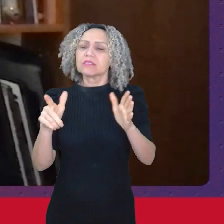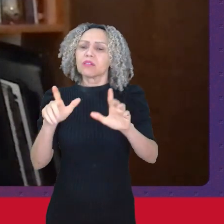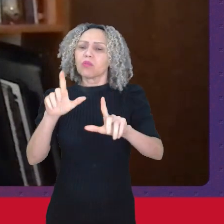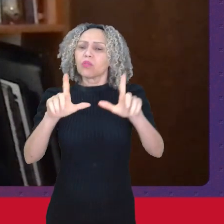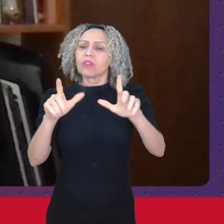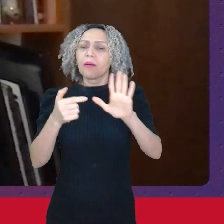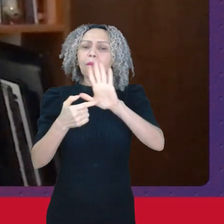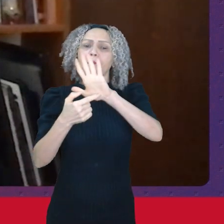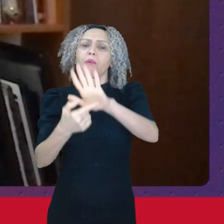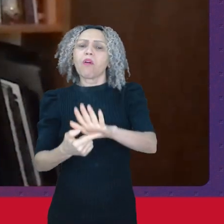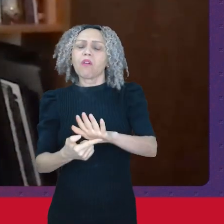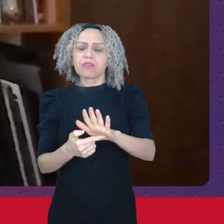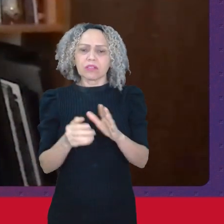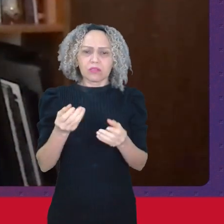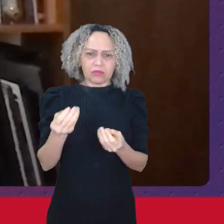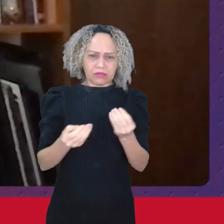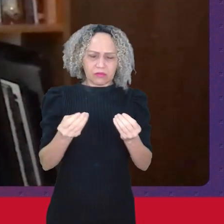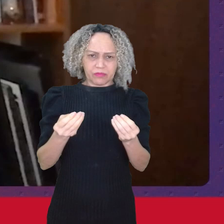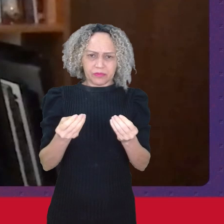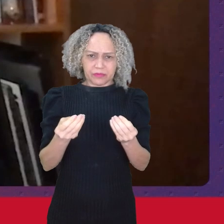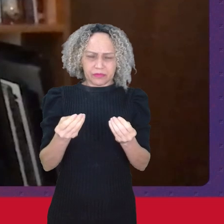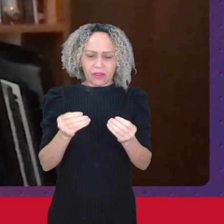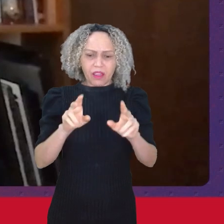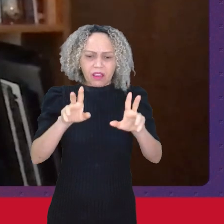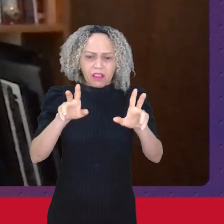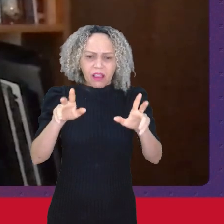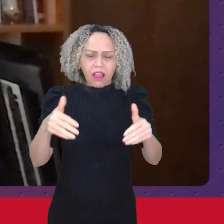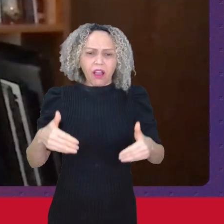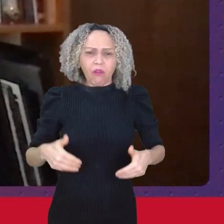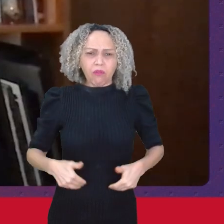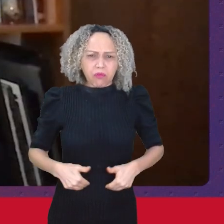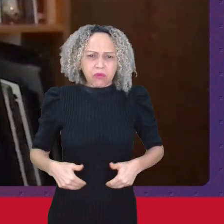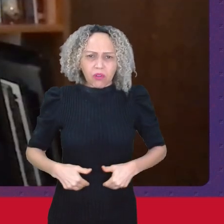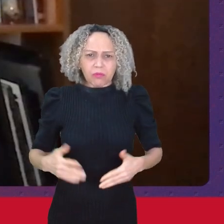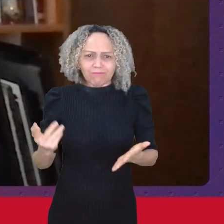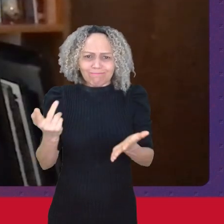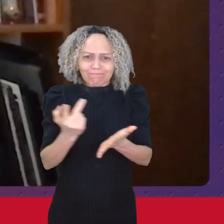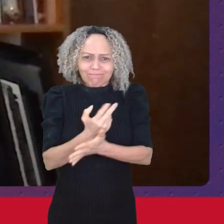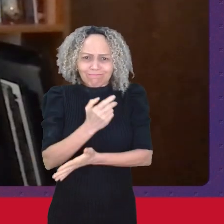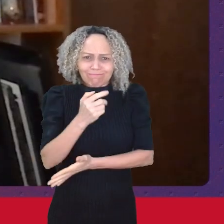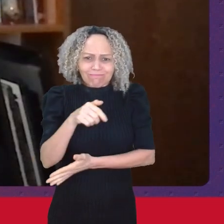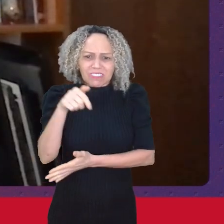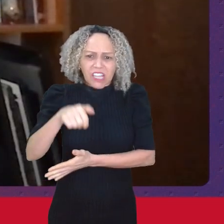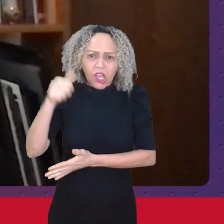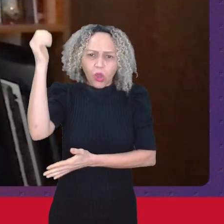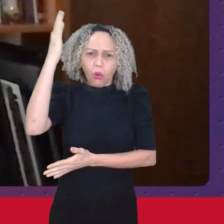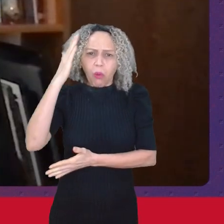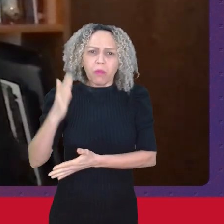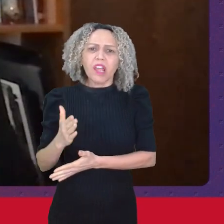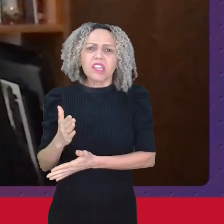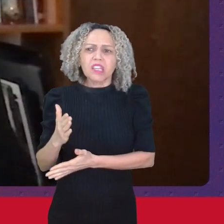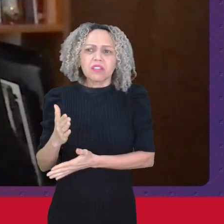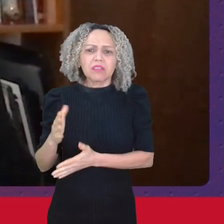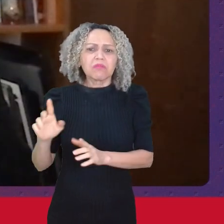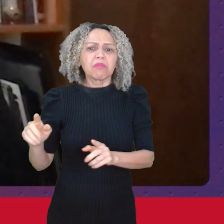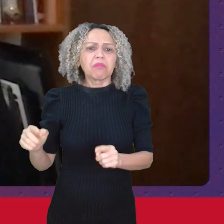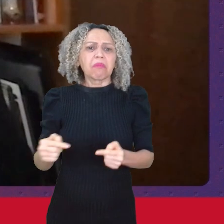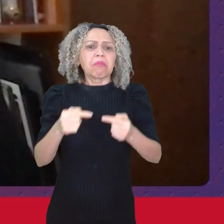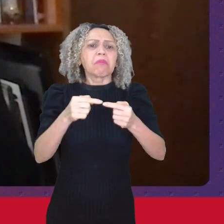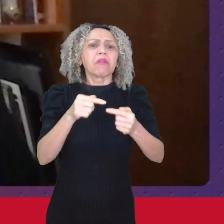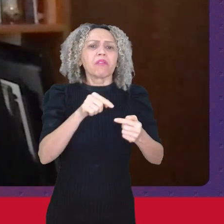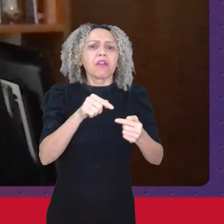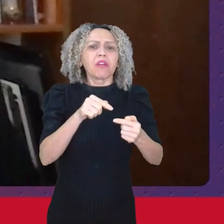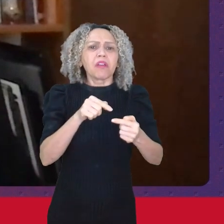que a fome, a situação de fome que o Brasil está passando hoje, tem relação com a pandemia, ou